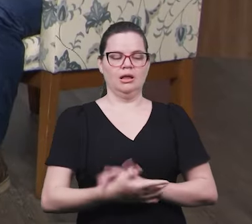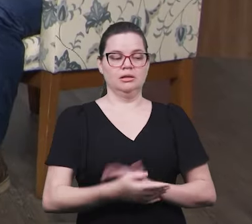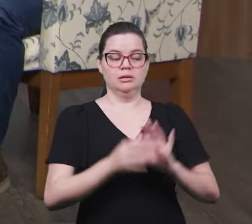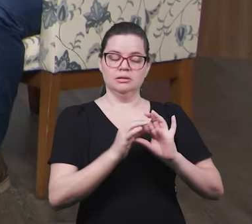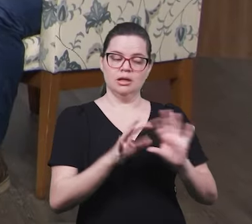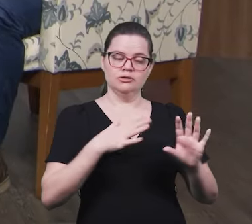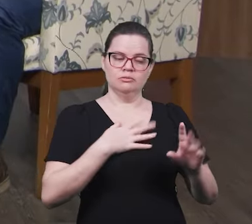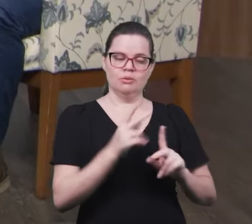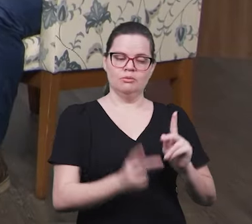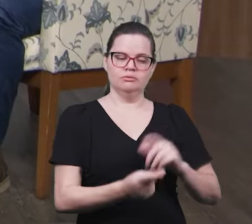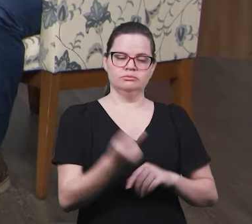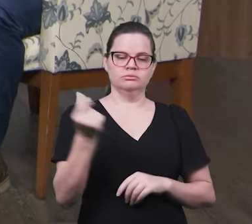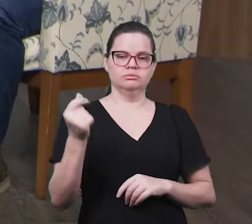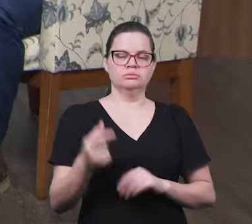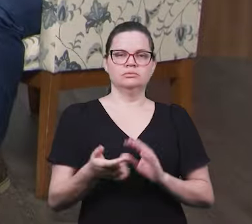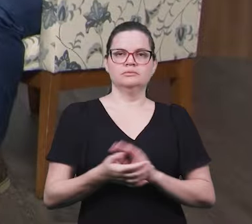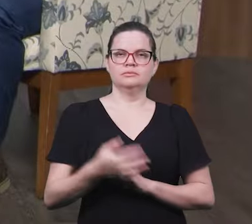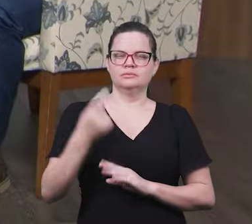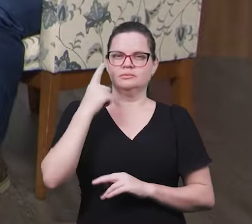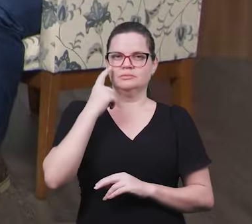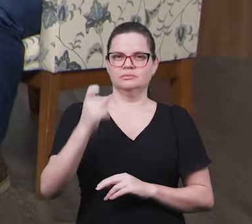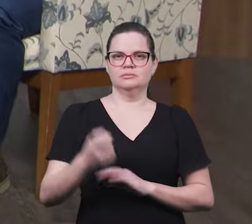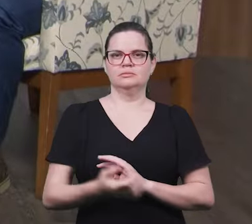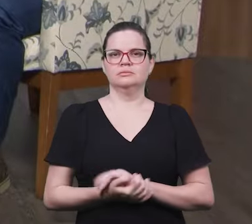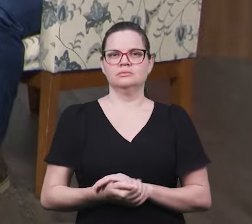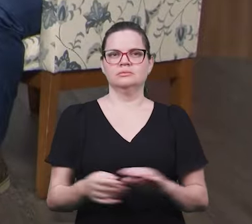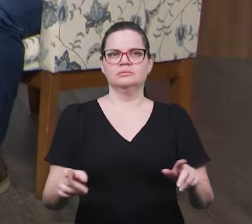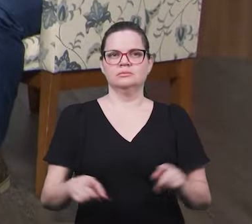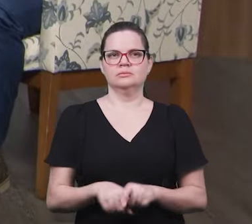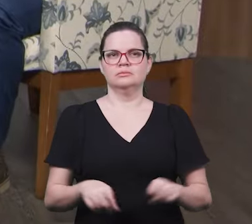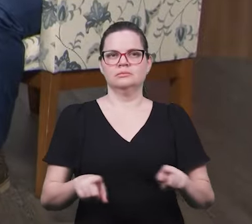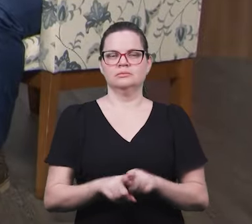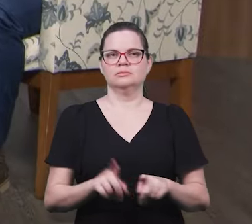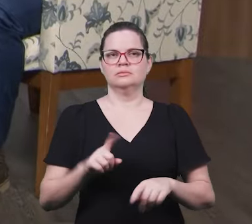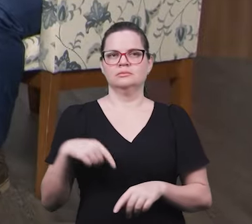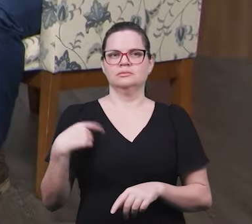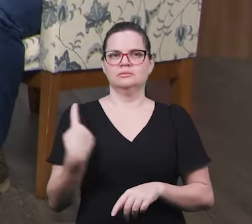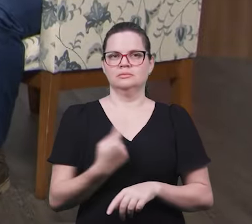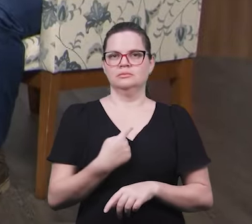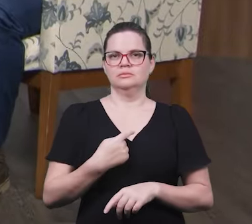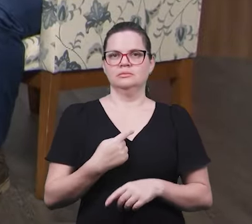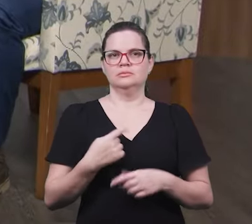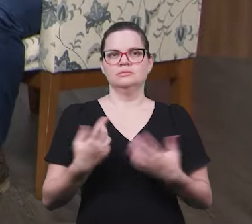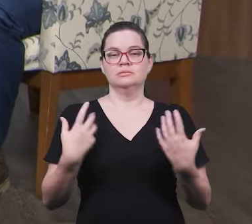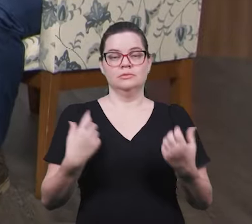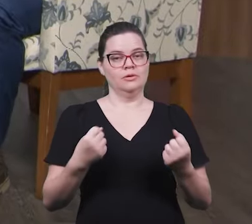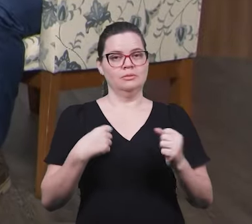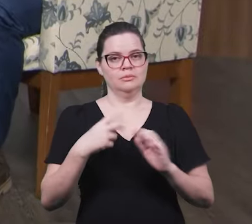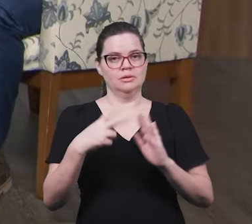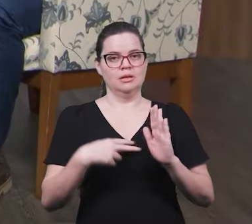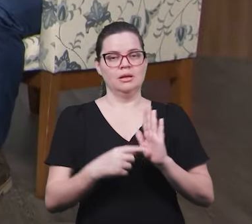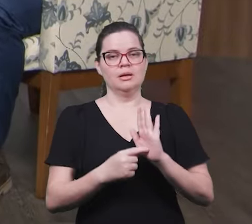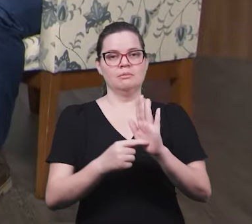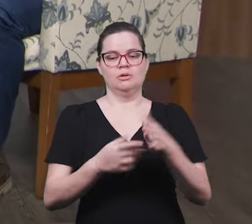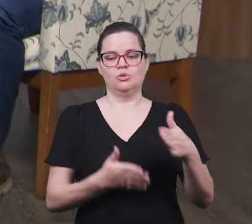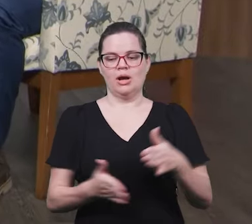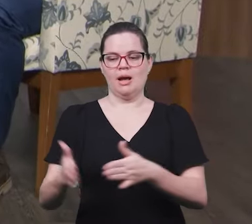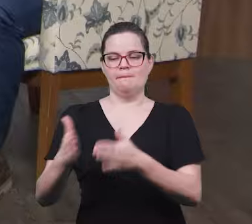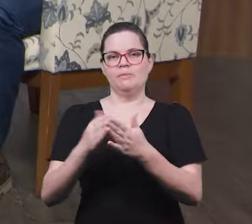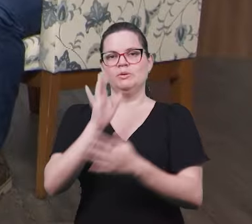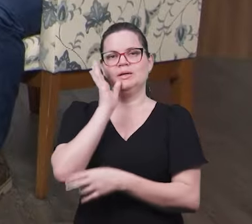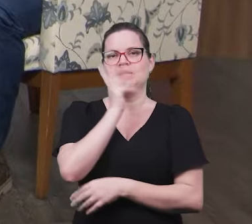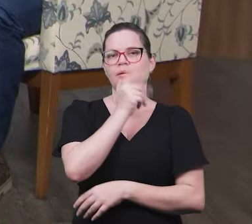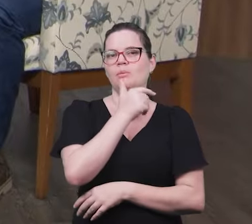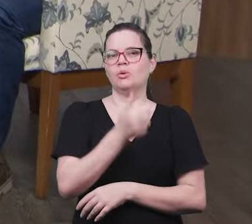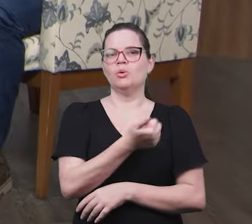deserto. Interessante. Isso e é aqui também nós vamos ver, né, o caminho de 3 dias ao